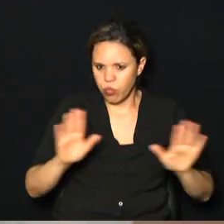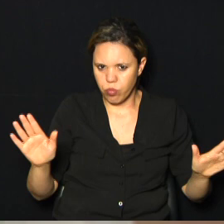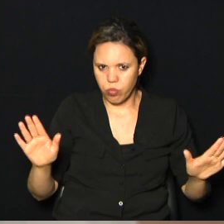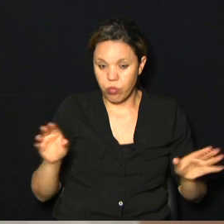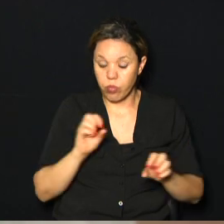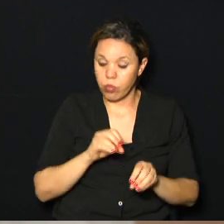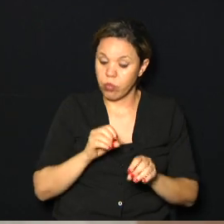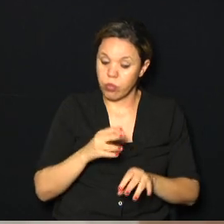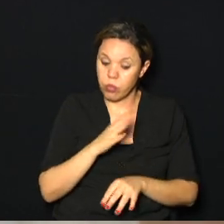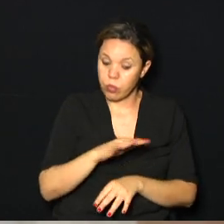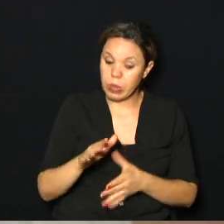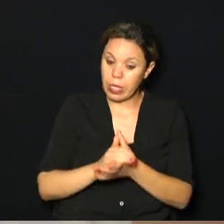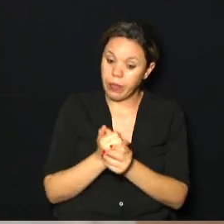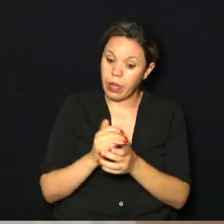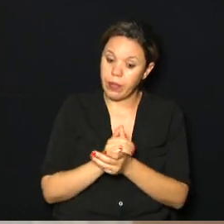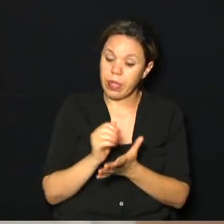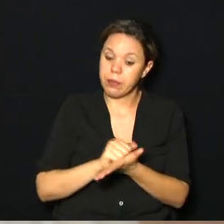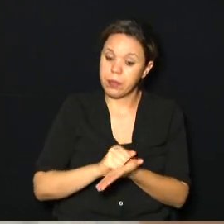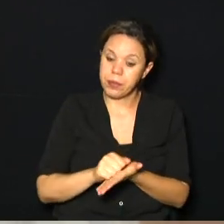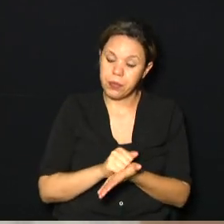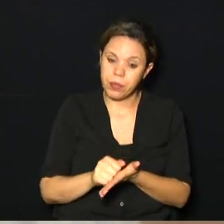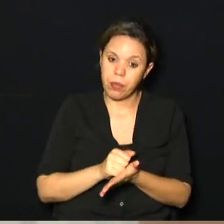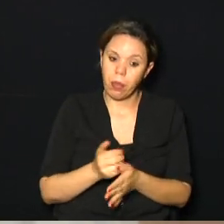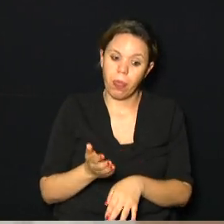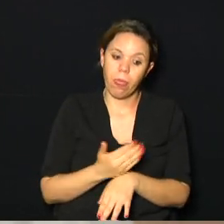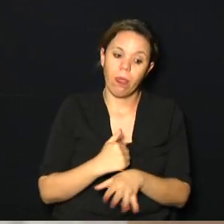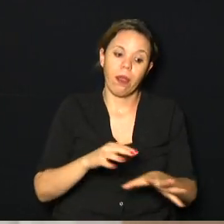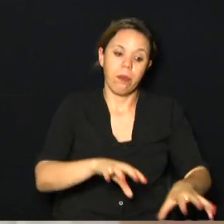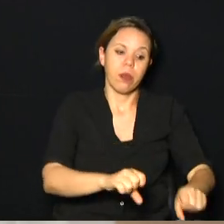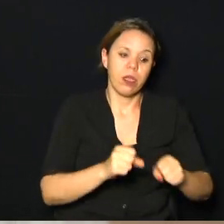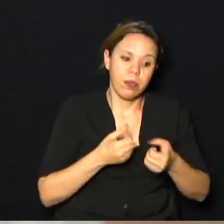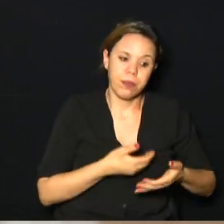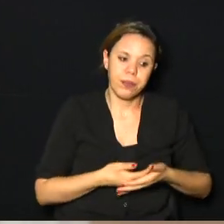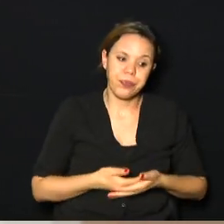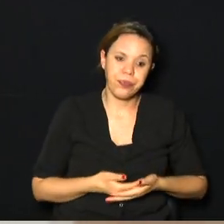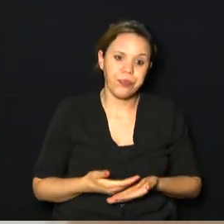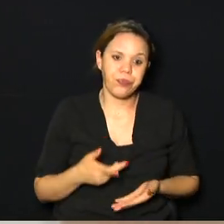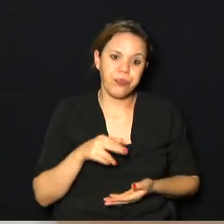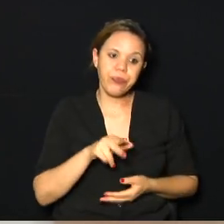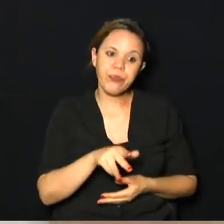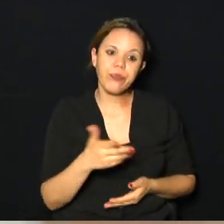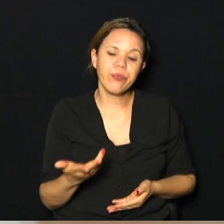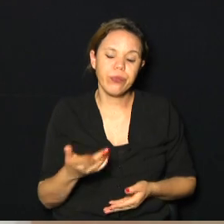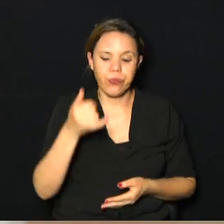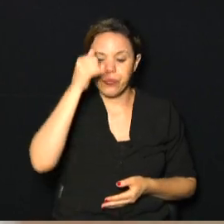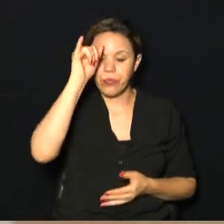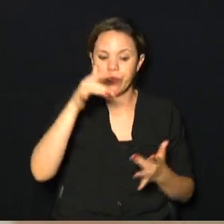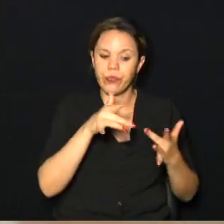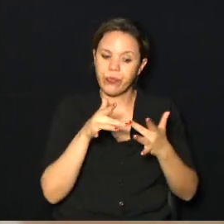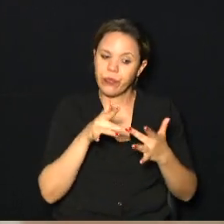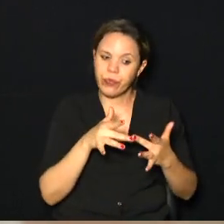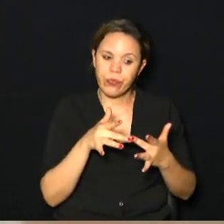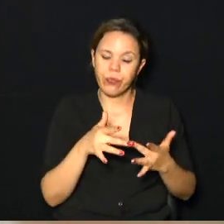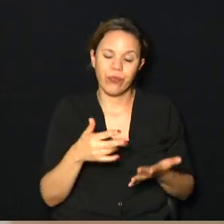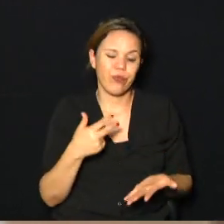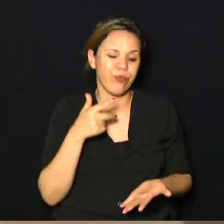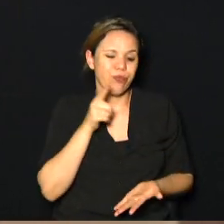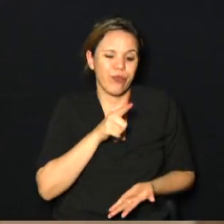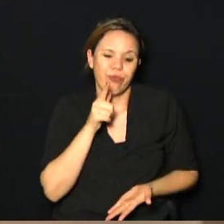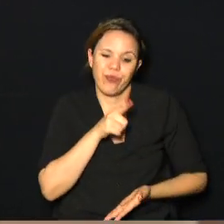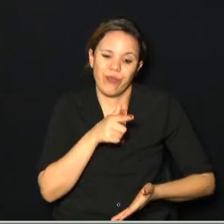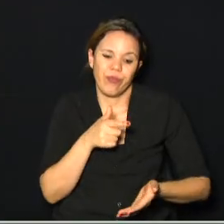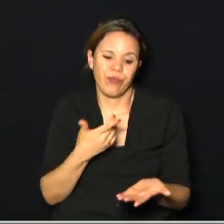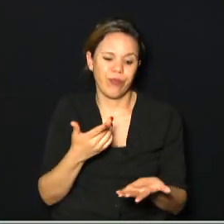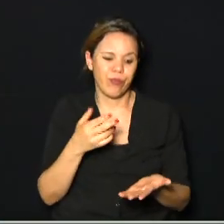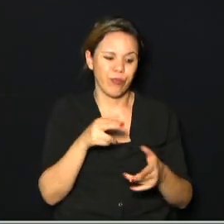ensinar a criança que tem que lavar a mão antes de tocar no irmãozinho, né? Mas evitar esse contato a gente não consegue, né?